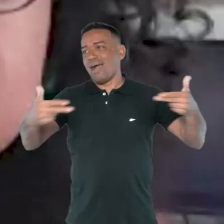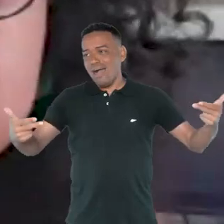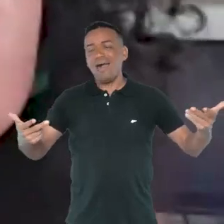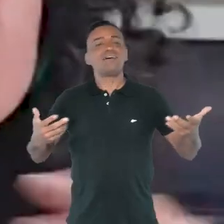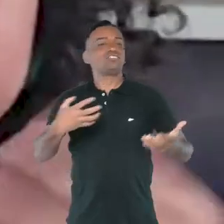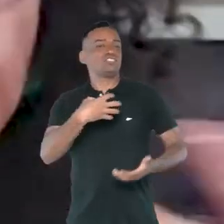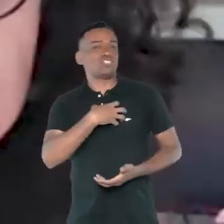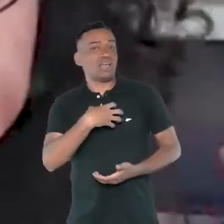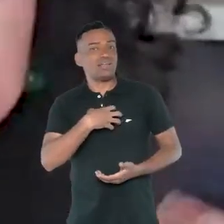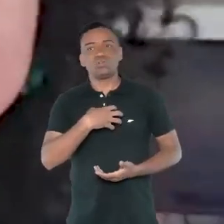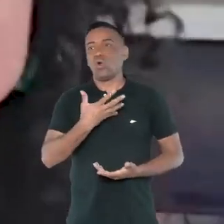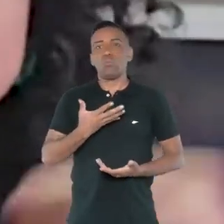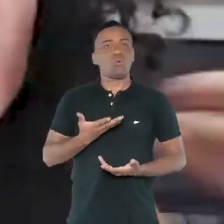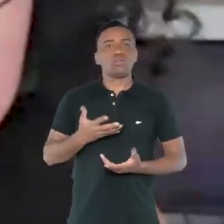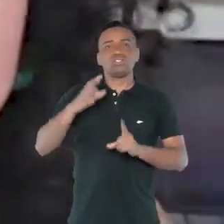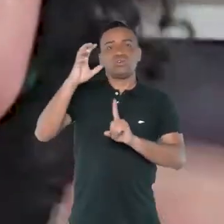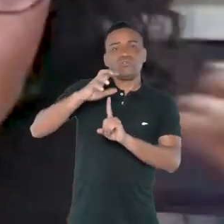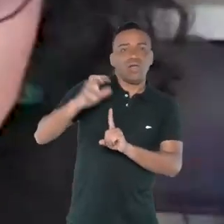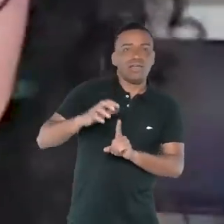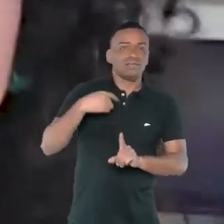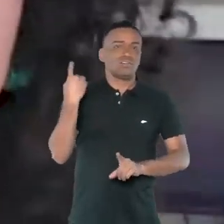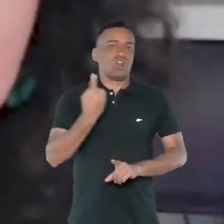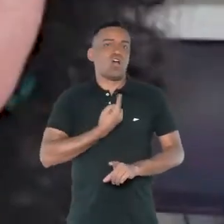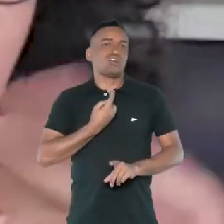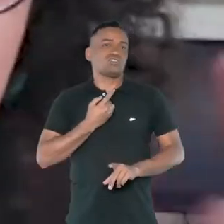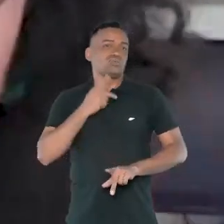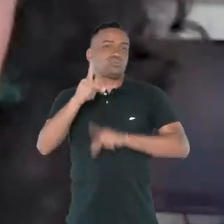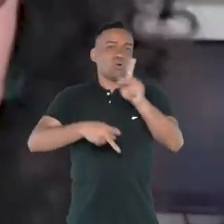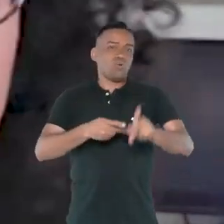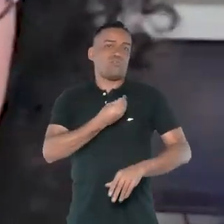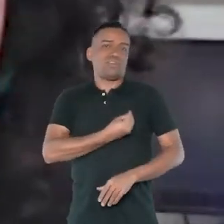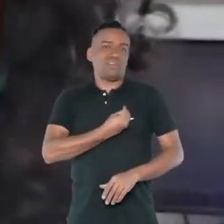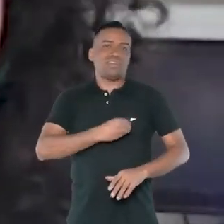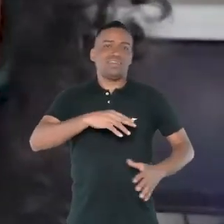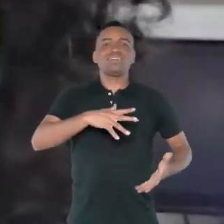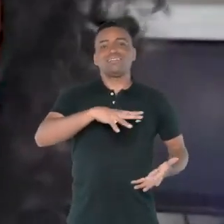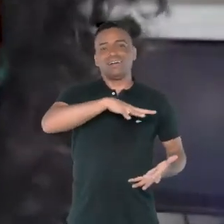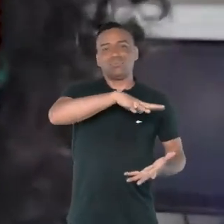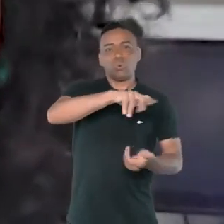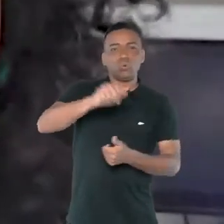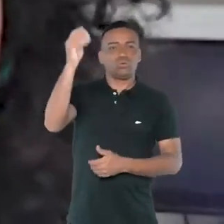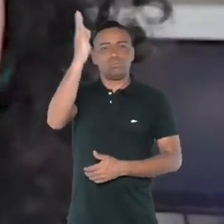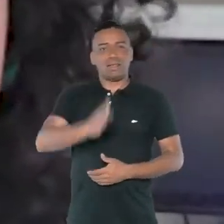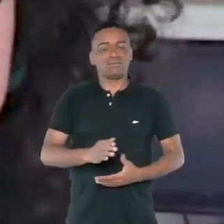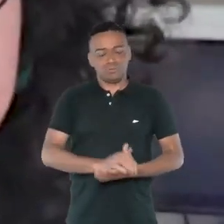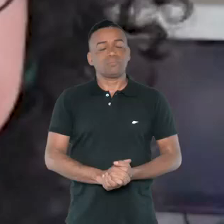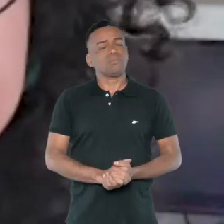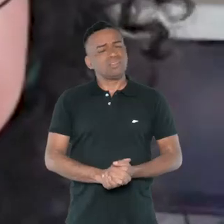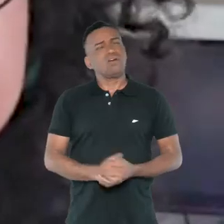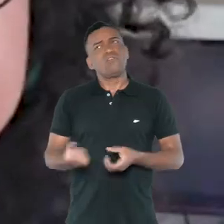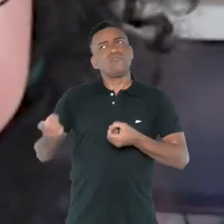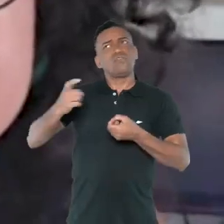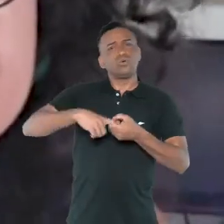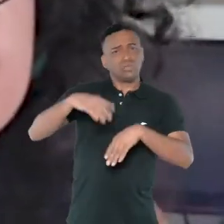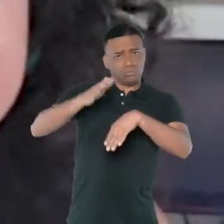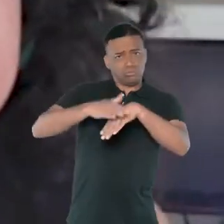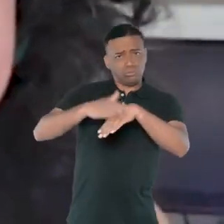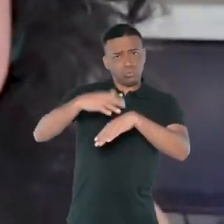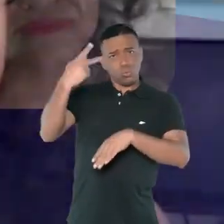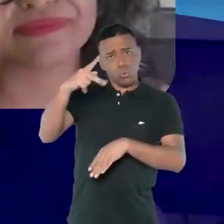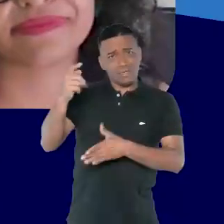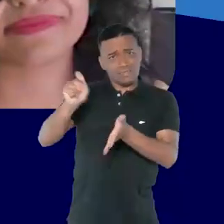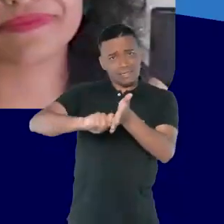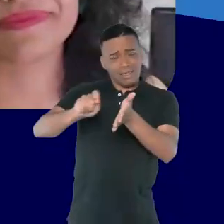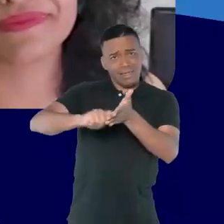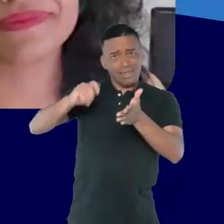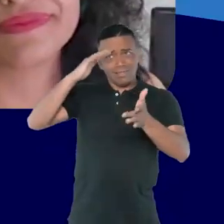está trabalhando o racismo em suas múltiplas formas e como elas interferem na nossa vida cotidiana, né? E quando a gente vem, voltando um